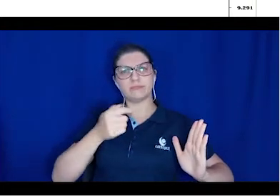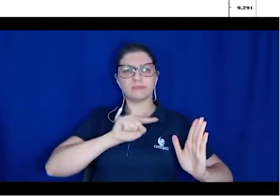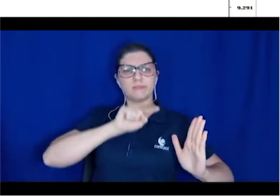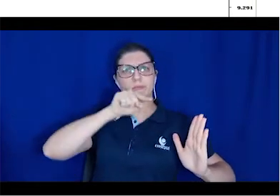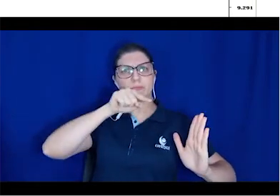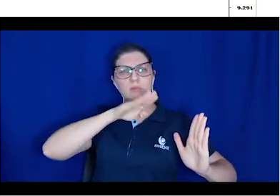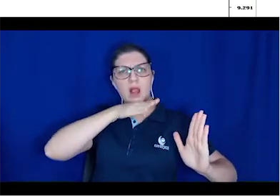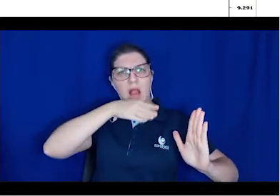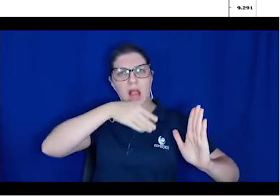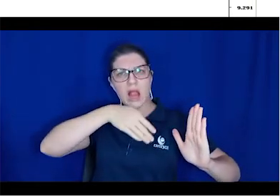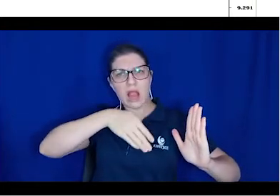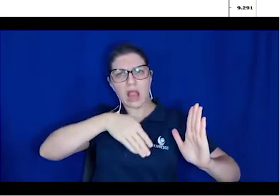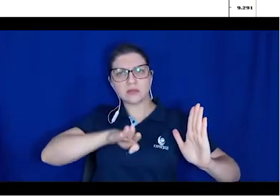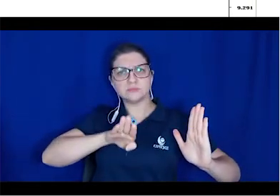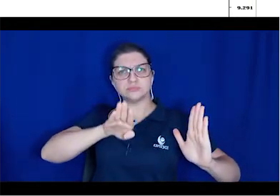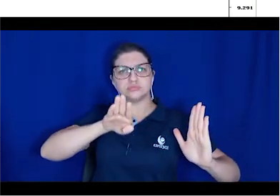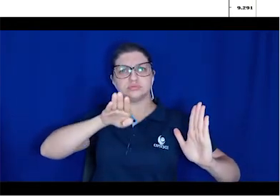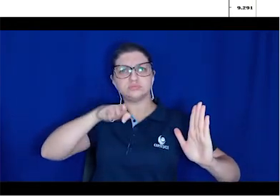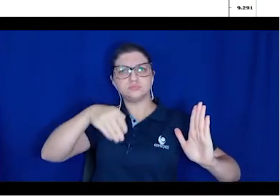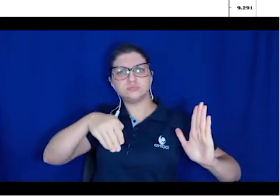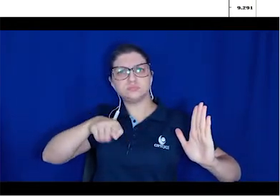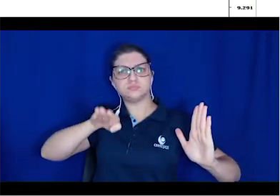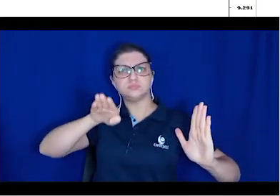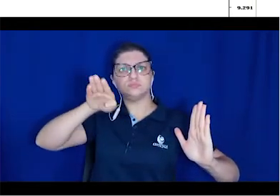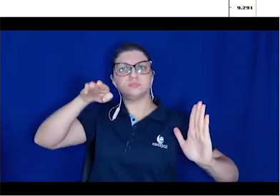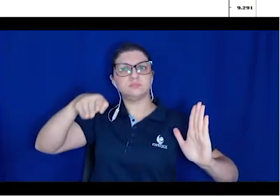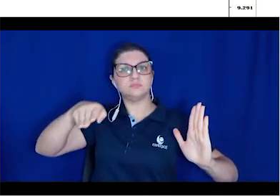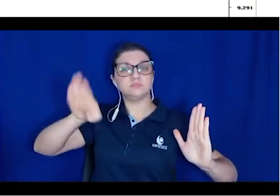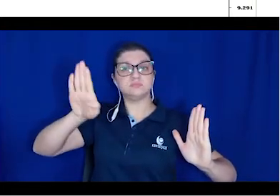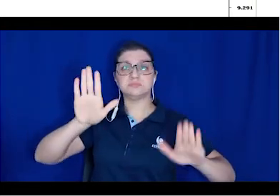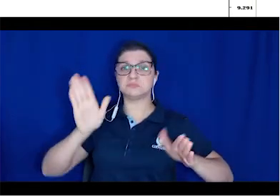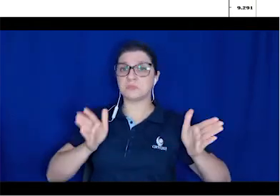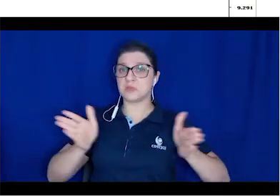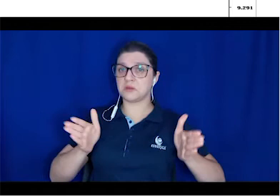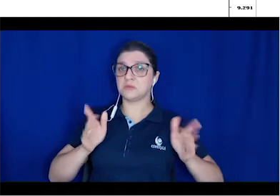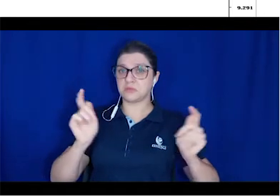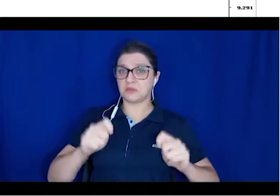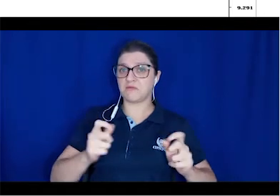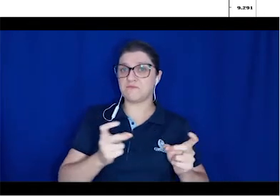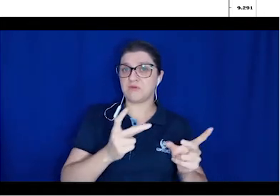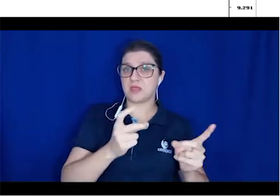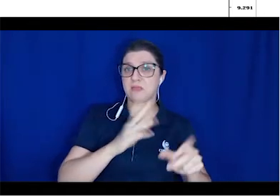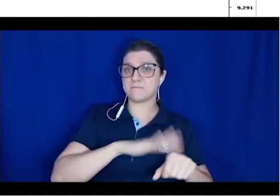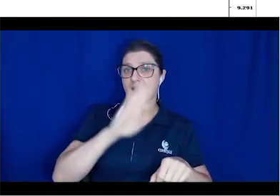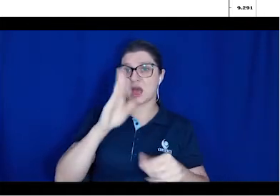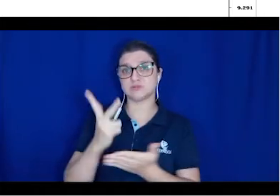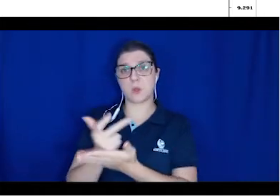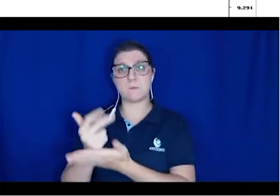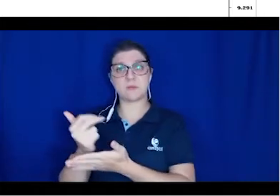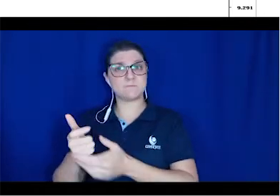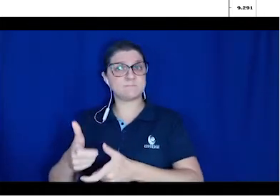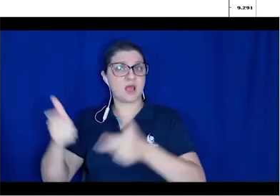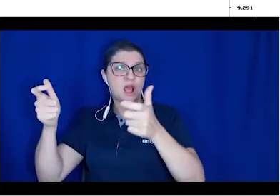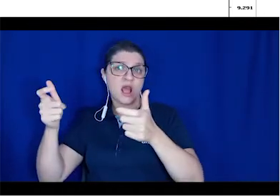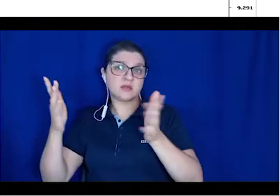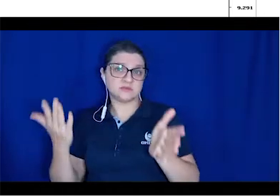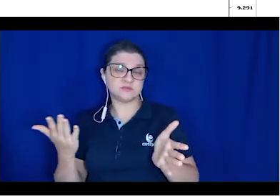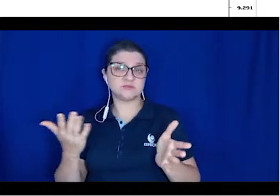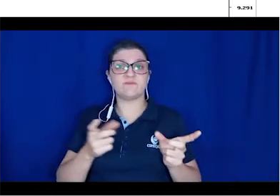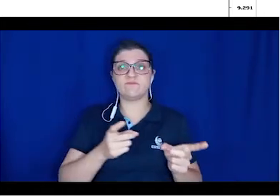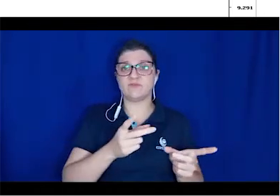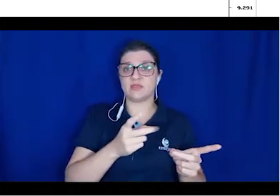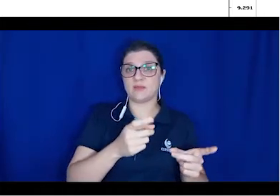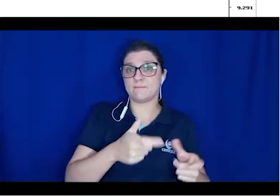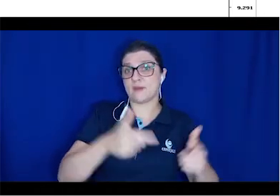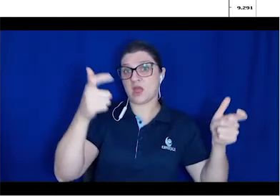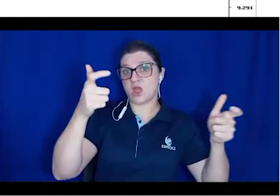então, dependendo ao longo desses períodos, eu posso vender e comprar uma quantidade maior de ações. Posso vender e comprar uma quantidade maior de ações, vender e comprar